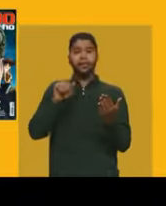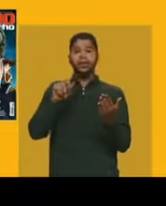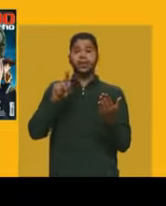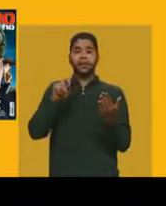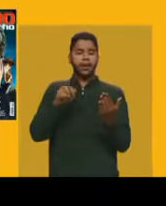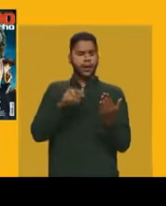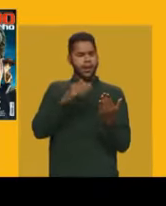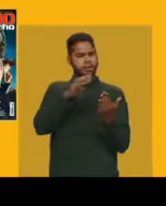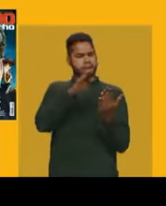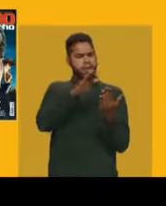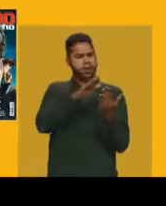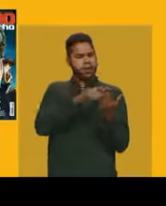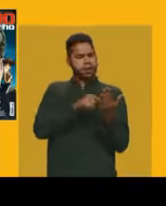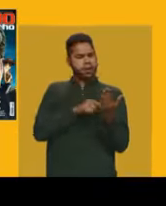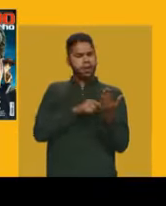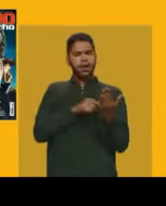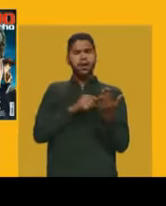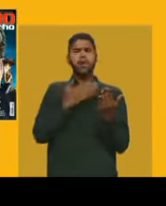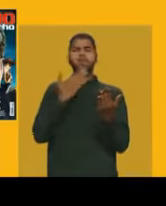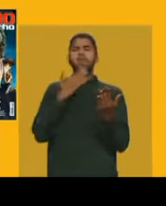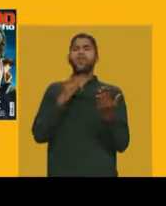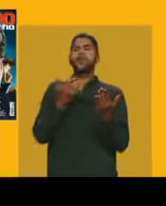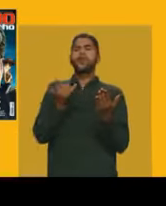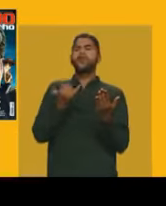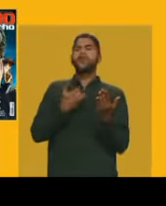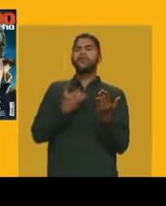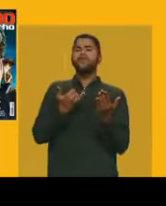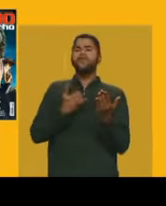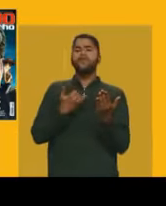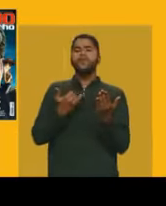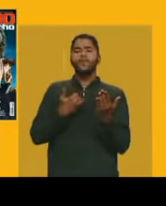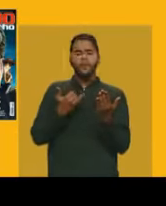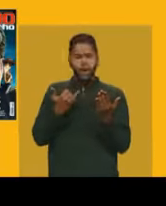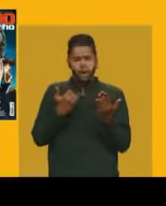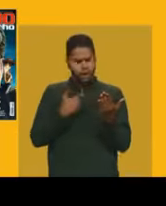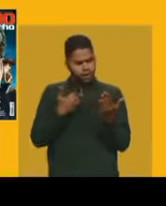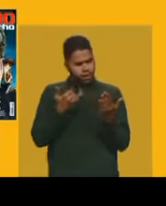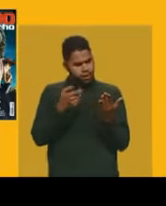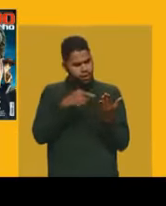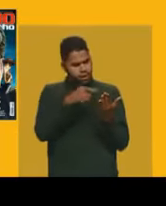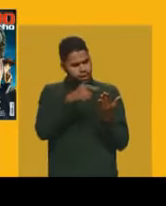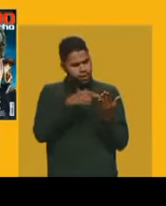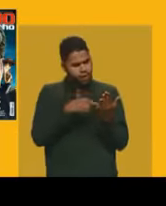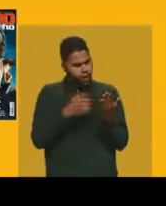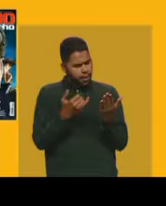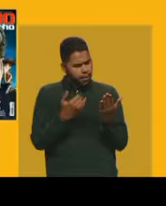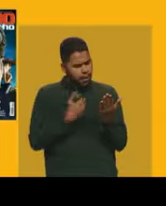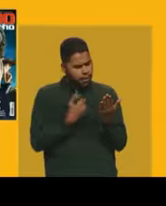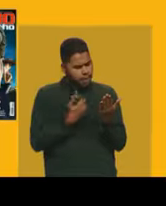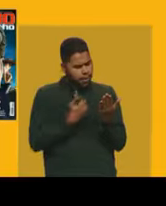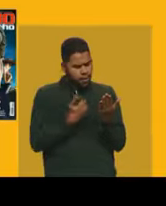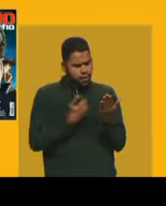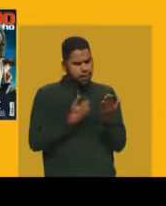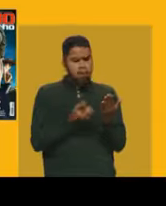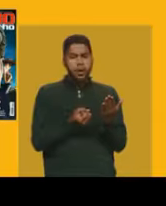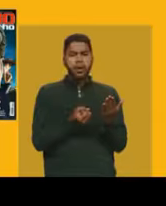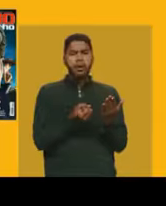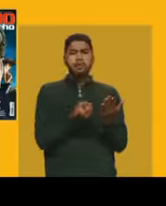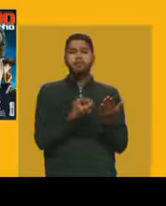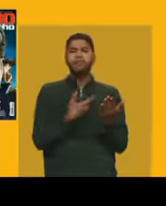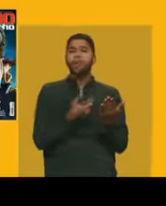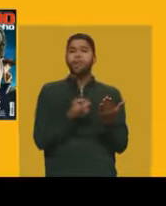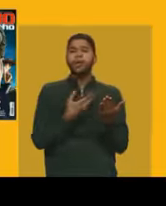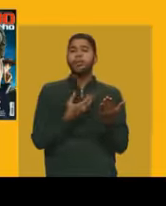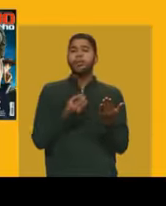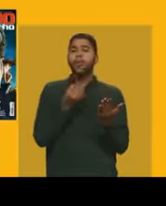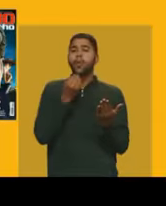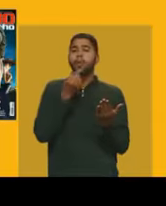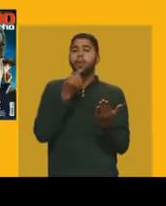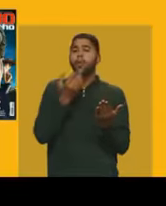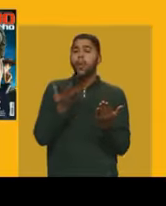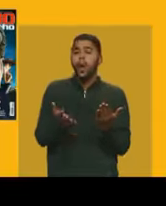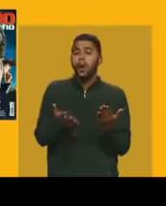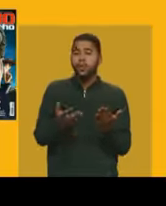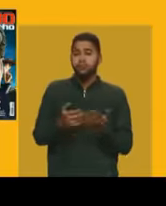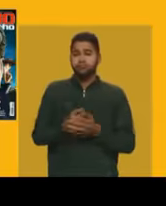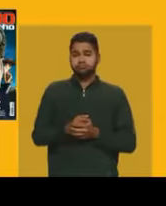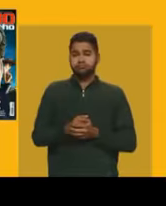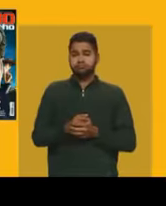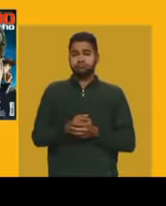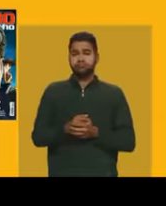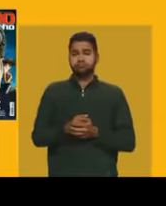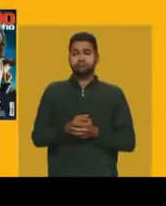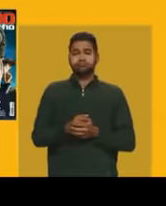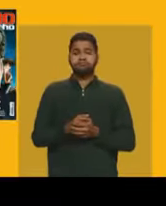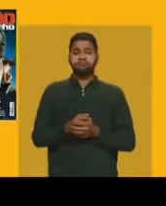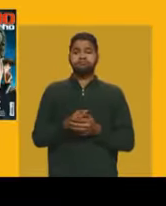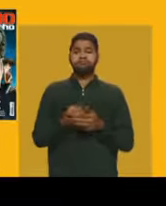revista. E que informações podem ser lidas na capa de uma revista? Já falei um pouquinho. Primeiro,